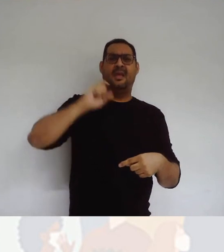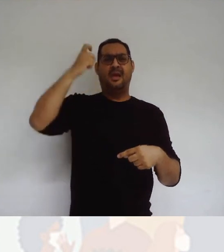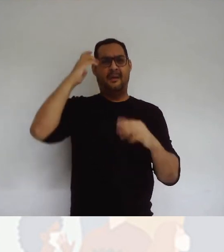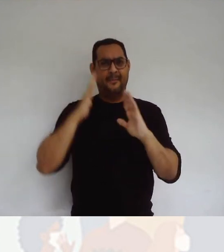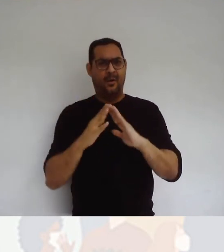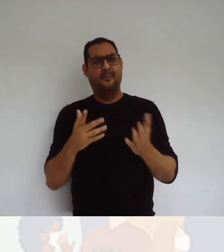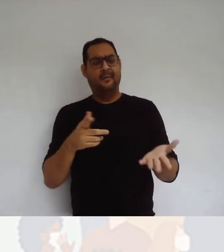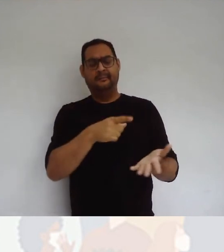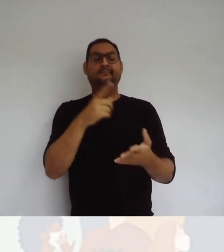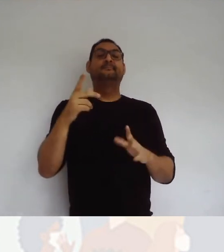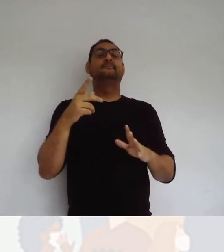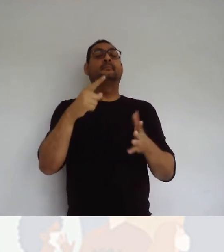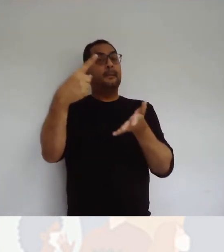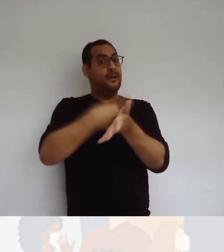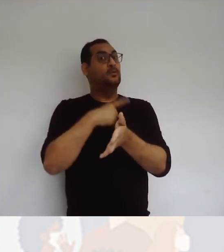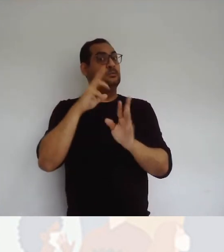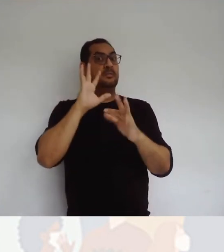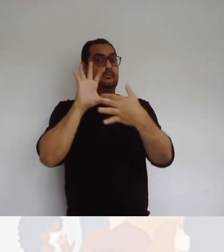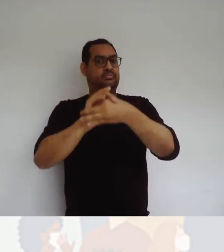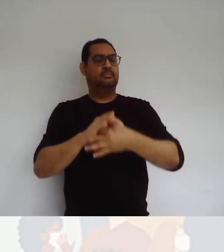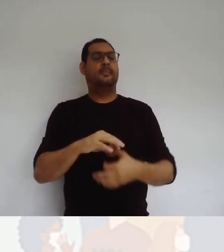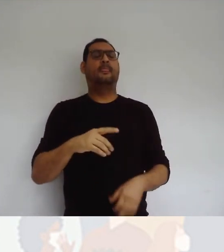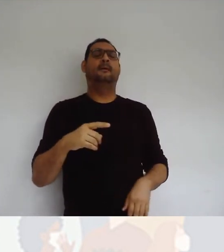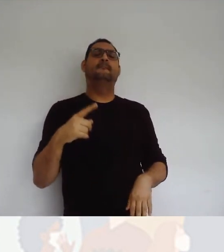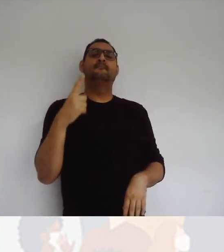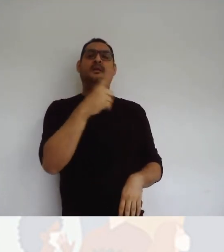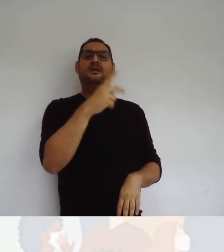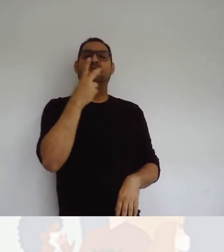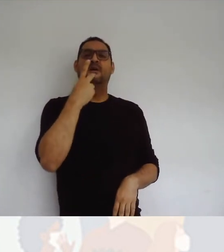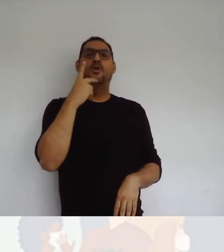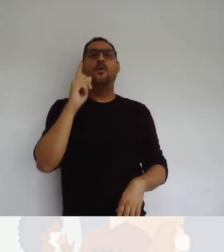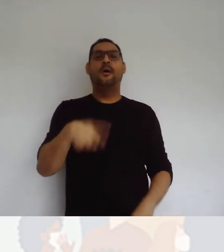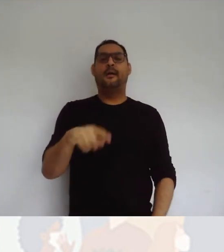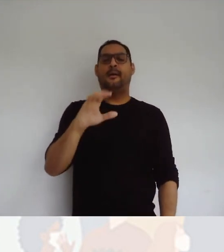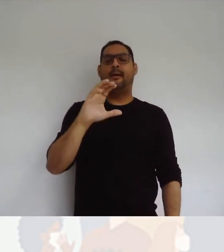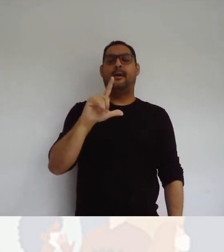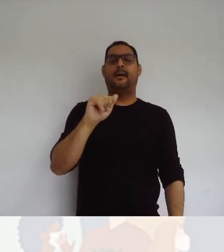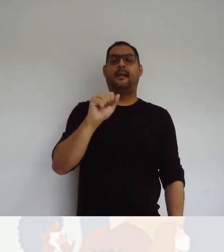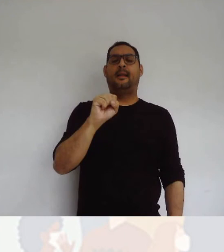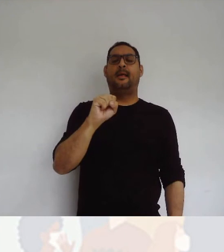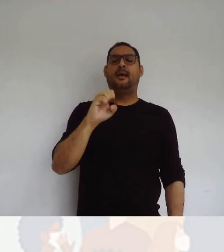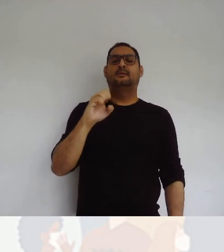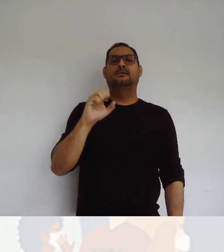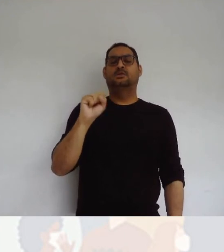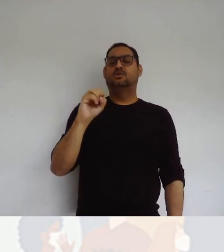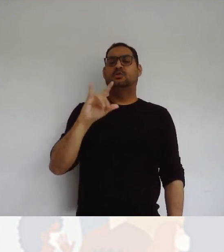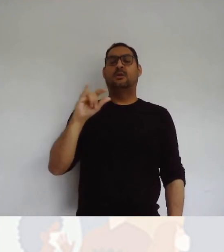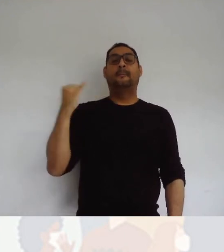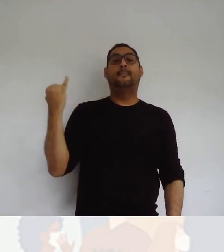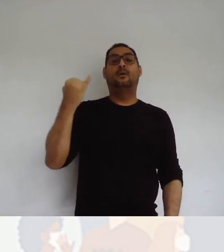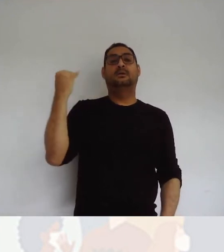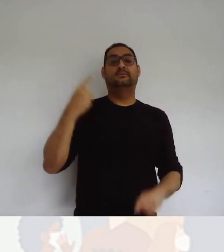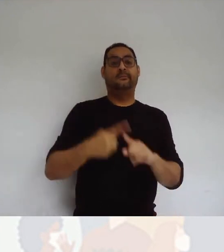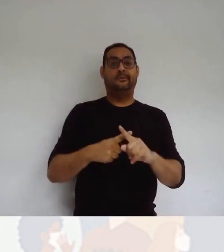talvez ali no caso dele, a classe social era muito importante, porque ele estava em outro, ele vinha de